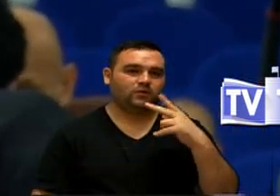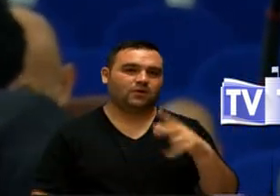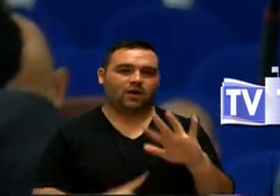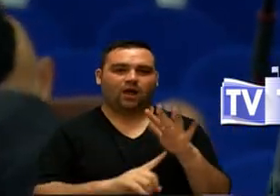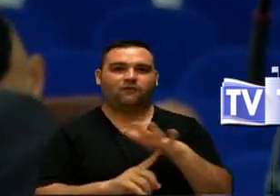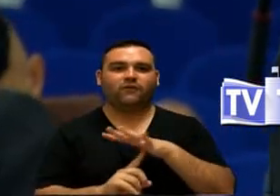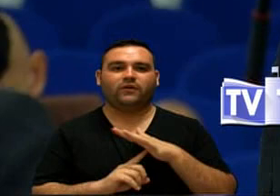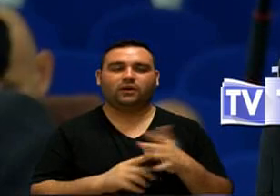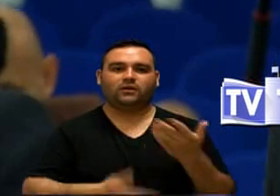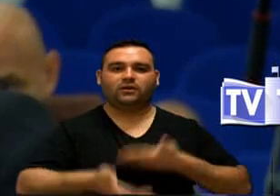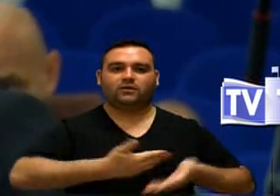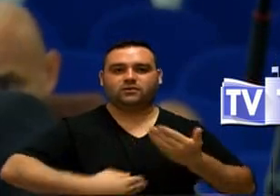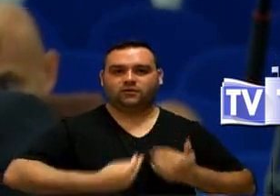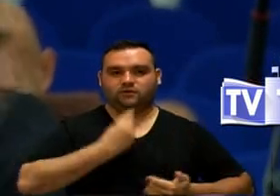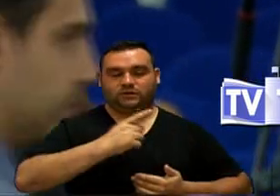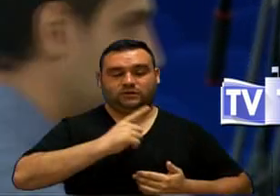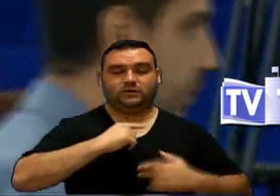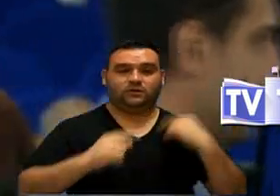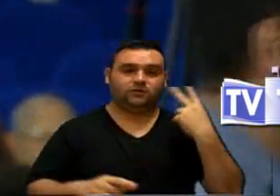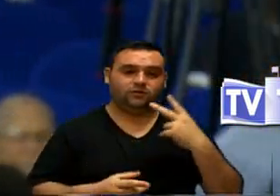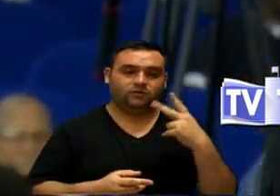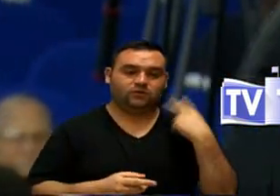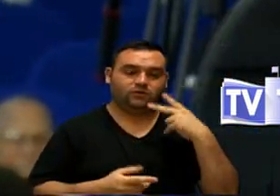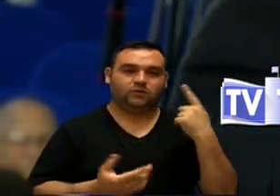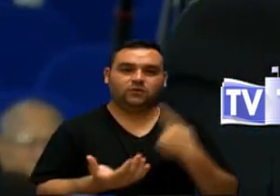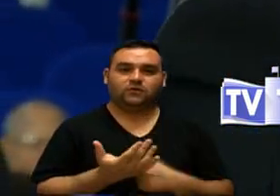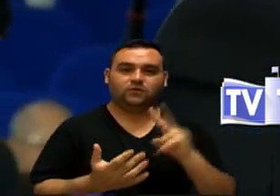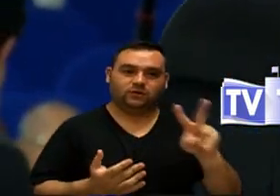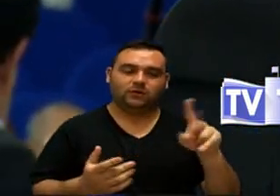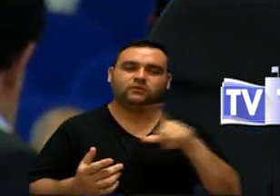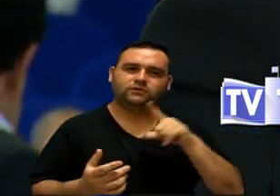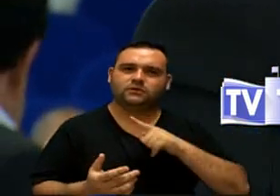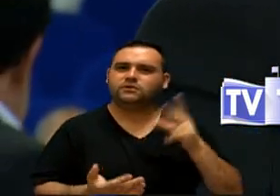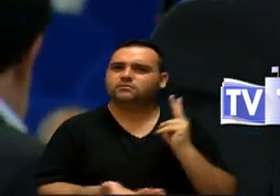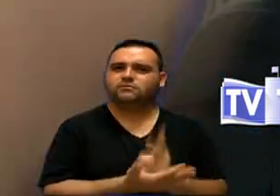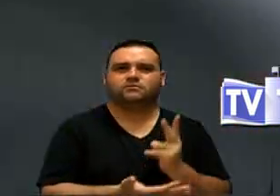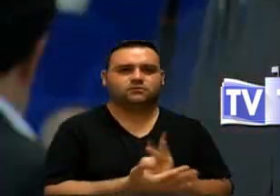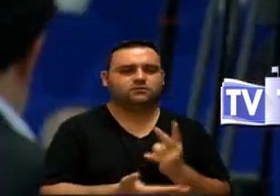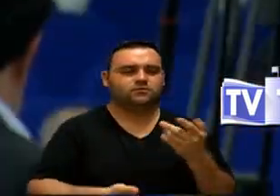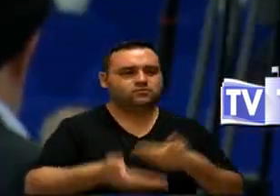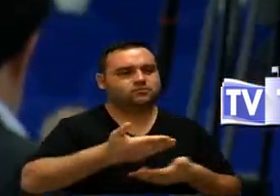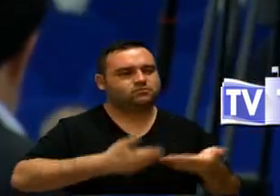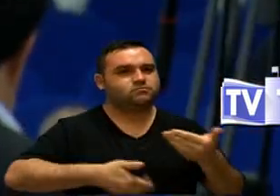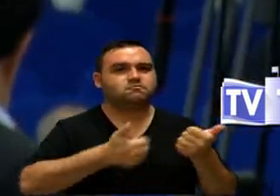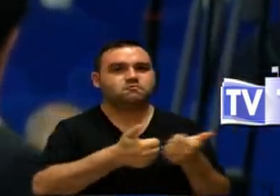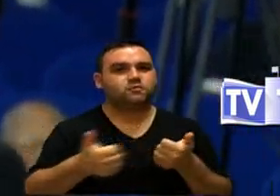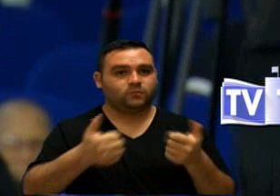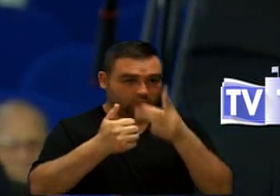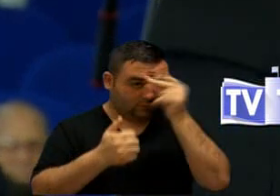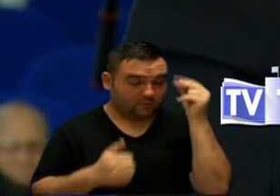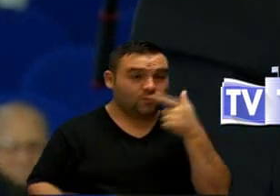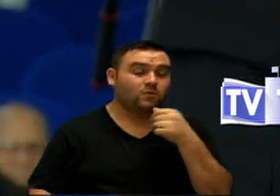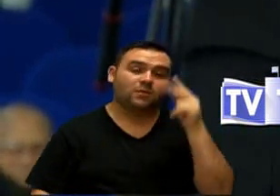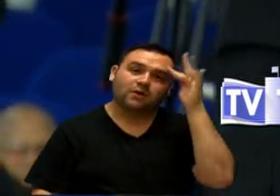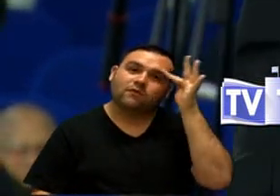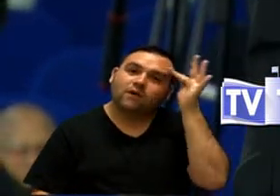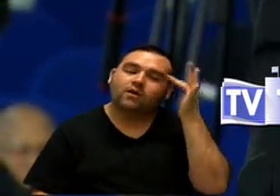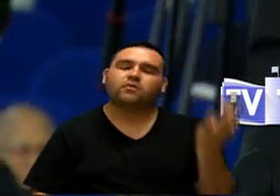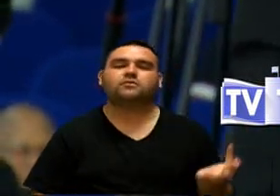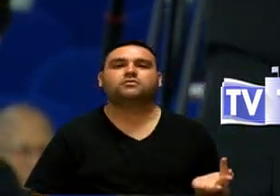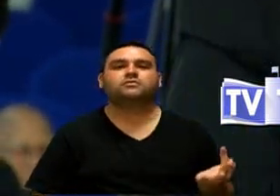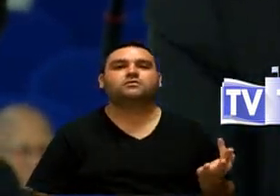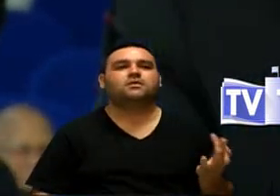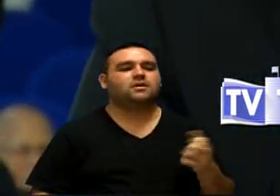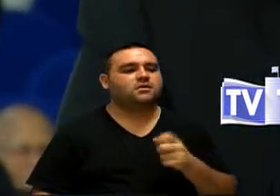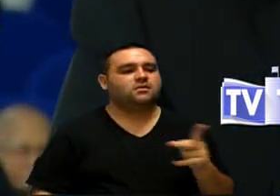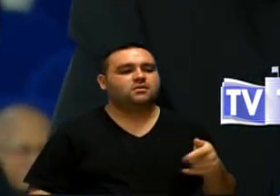da Barganha, estava presente o vereador Vitão, que está sempre, tem um bom relacionamento com o prefeito, o vereador Fausto vereador Pérez. Irineu. Presidente,